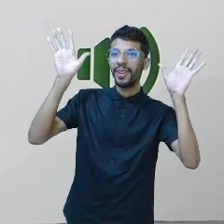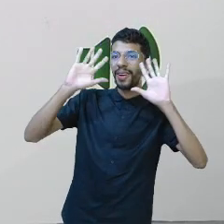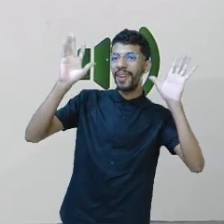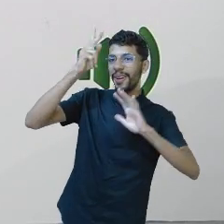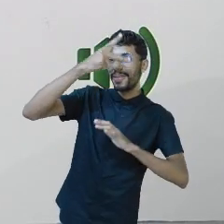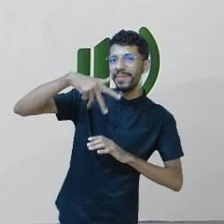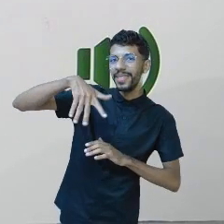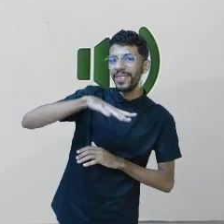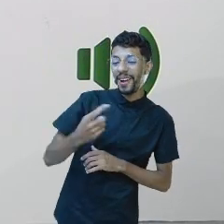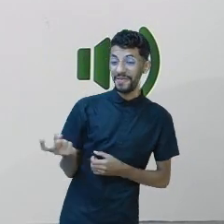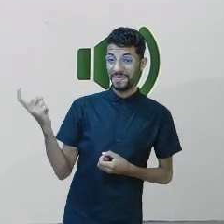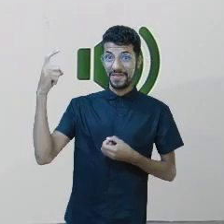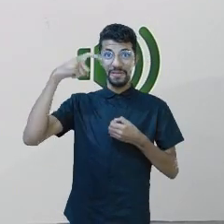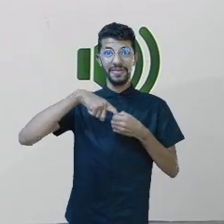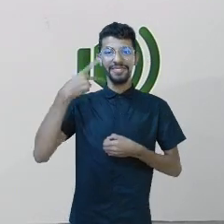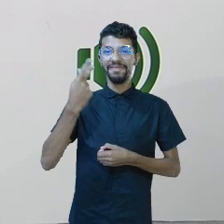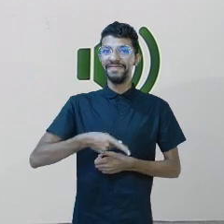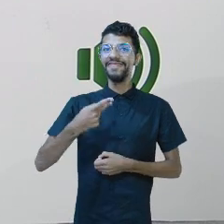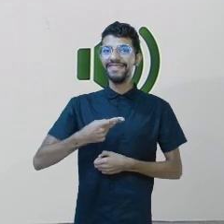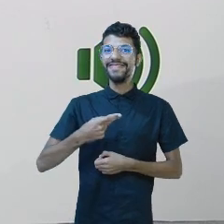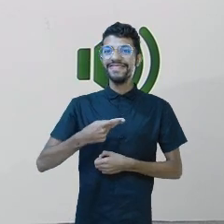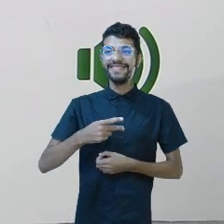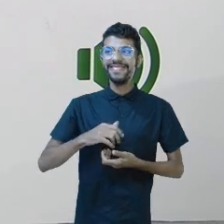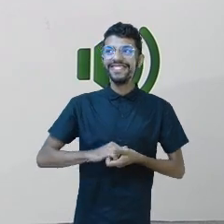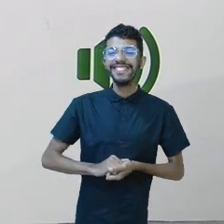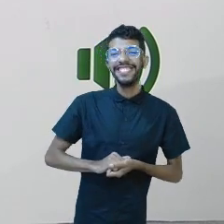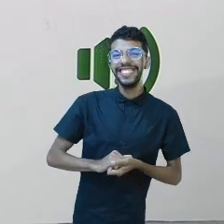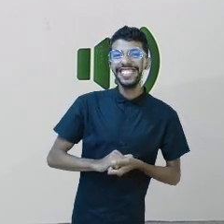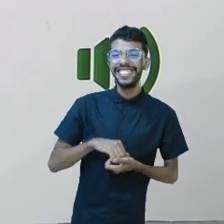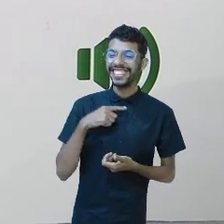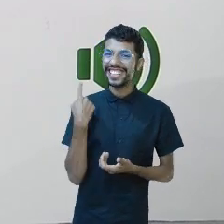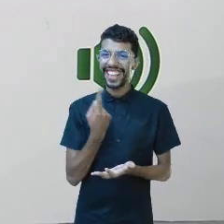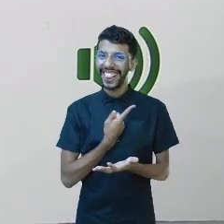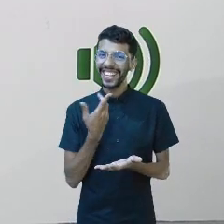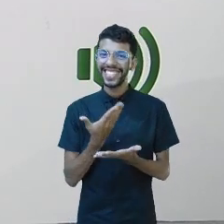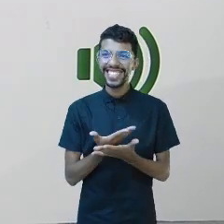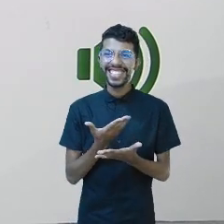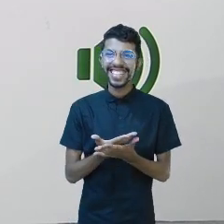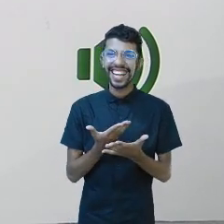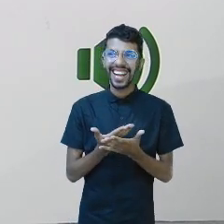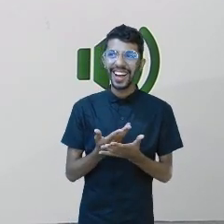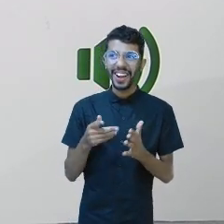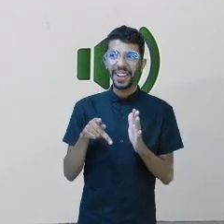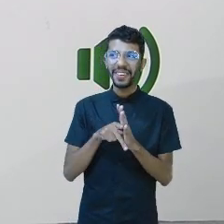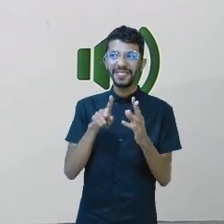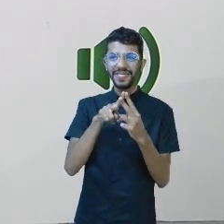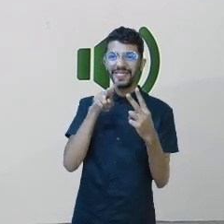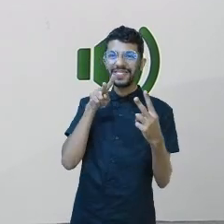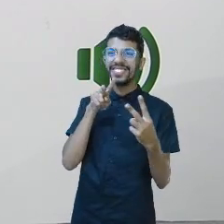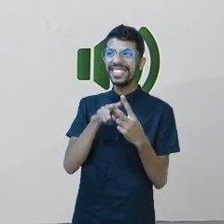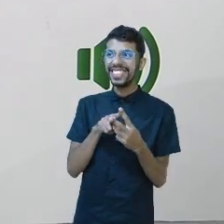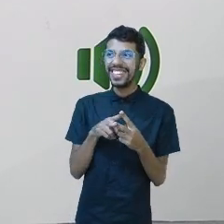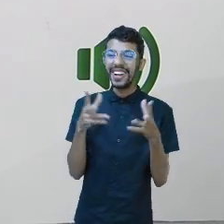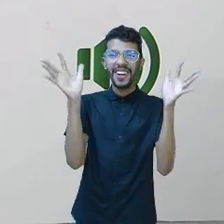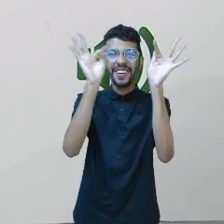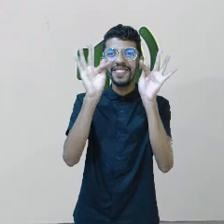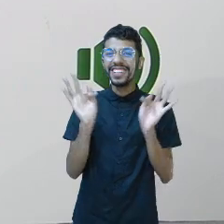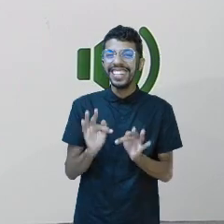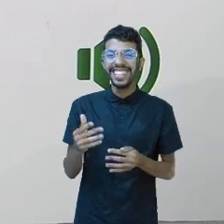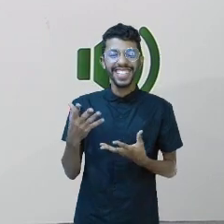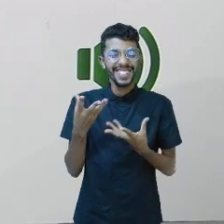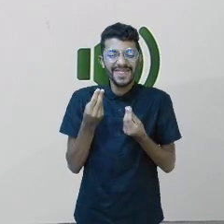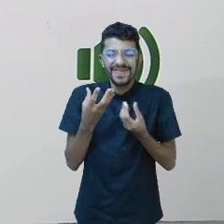Oi, gente, estou de volta aqui no na nossa aula digital. É uma alegria grande estar com